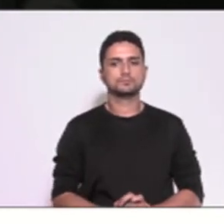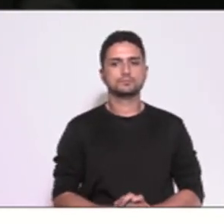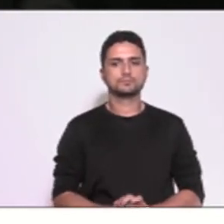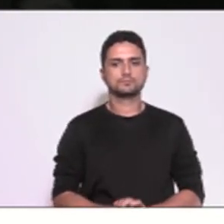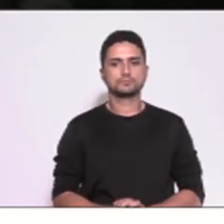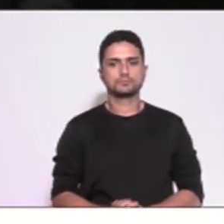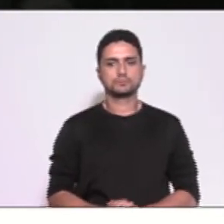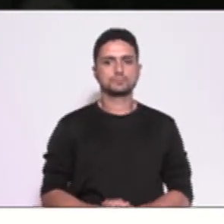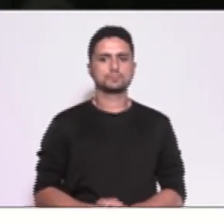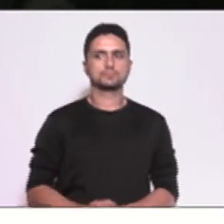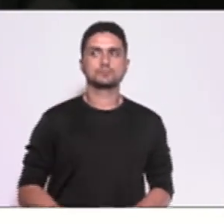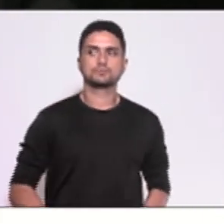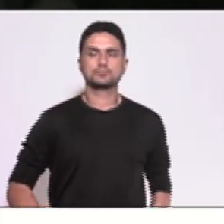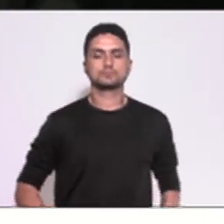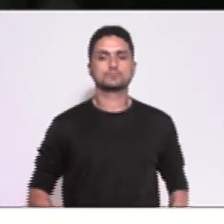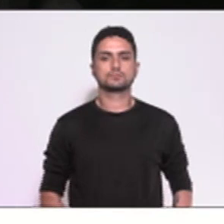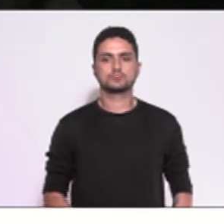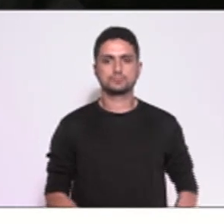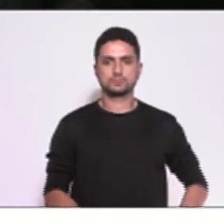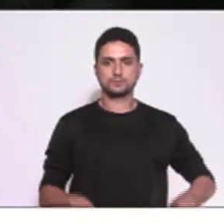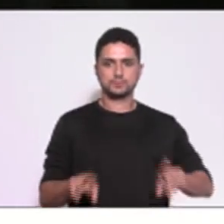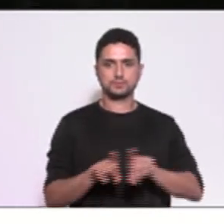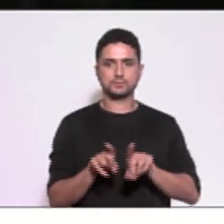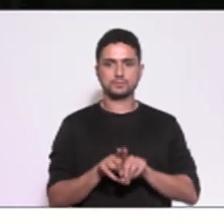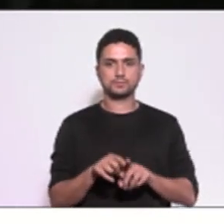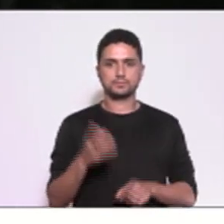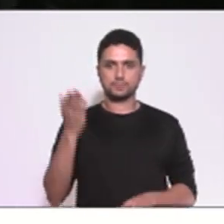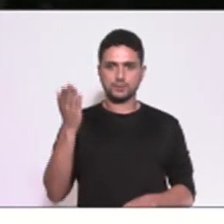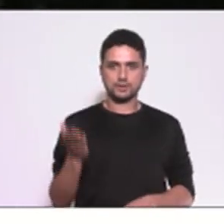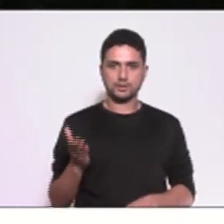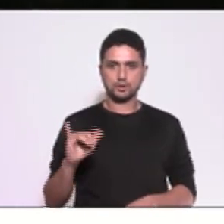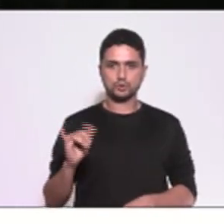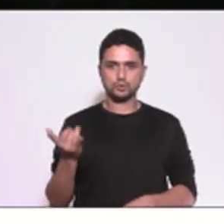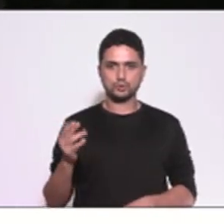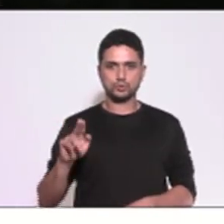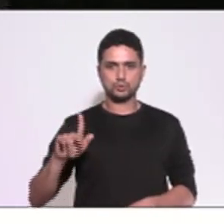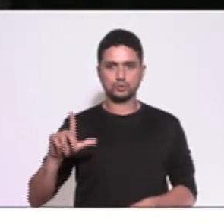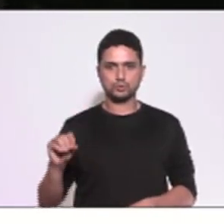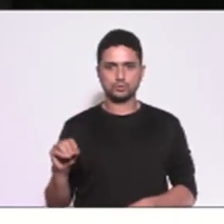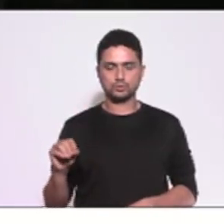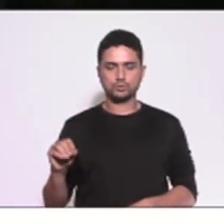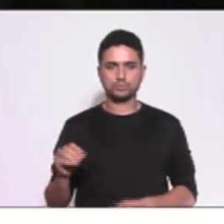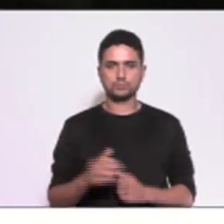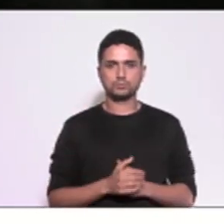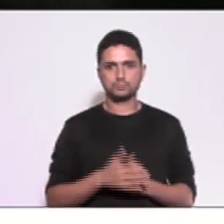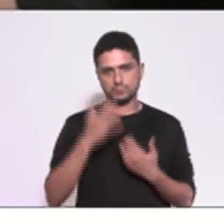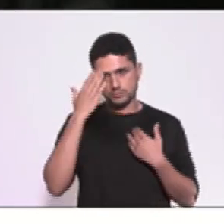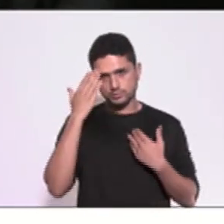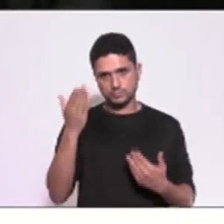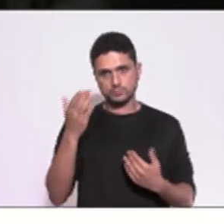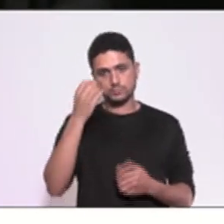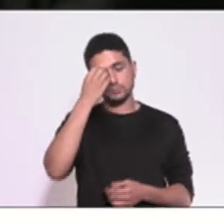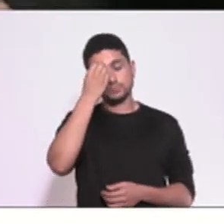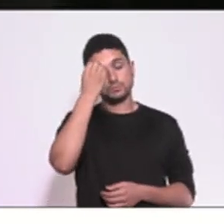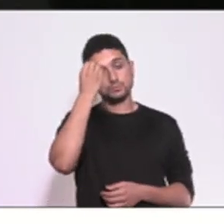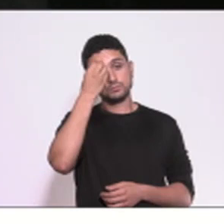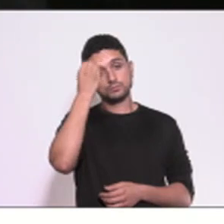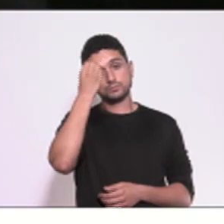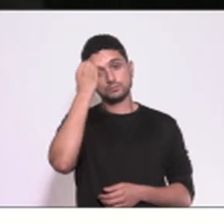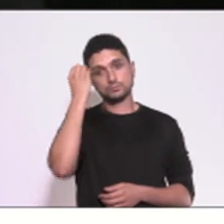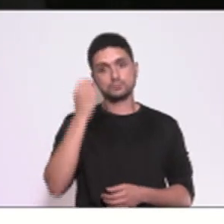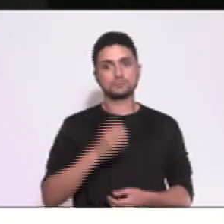Saudar também o Júlio da Riz, presente. Obrigado, Júlio.